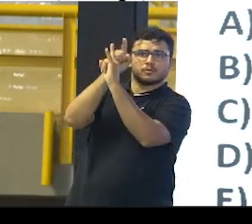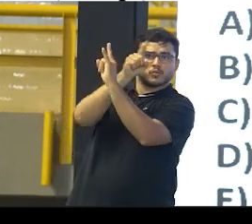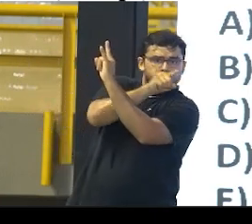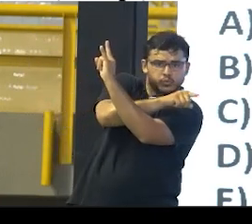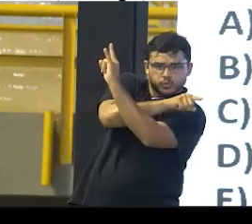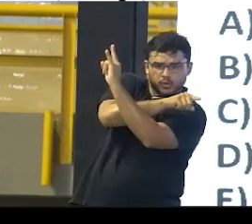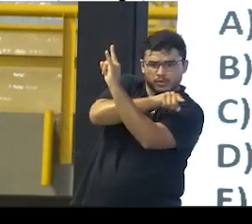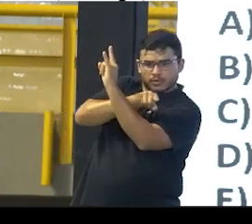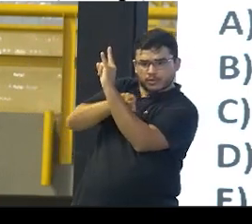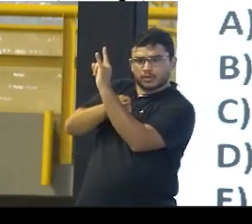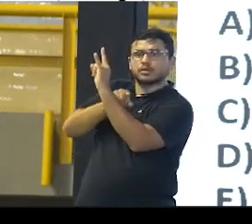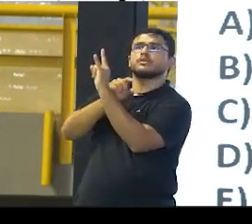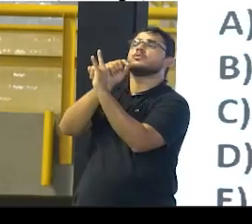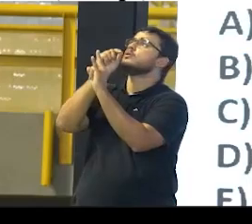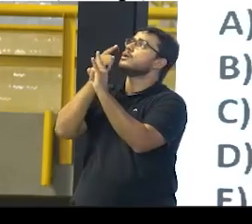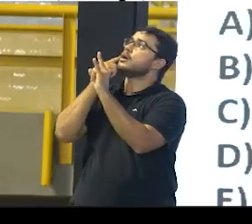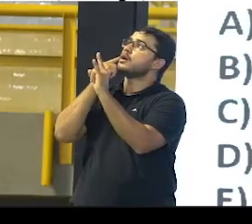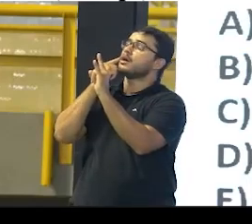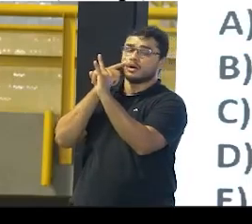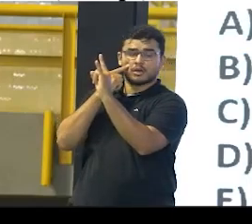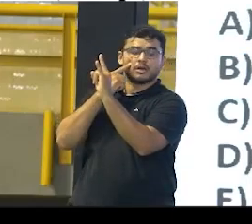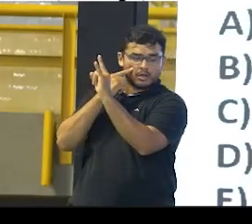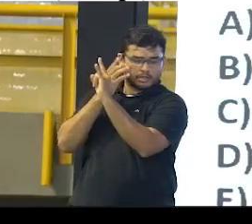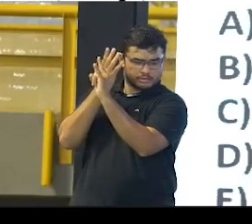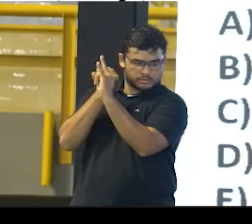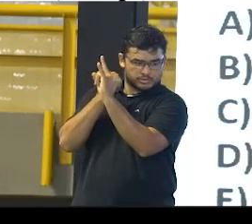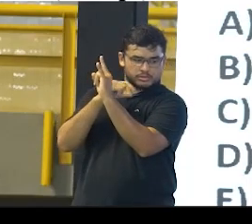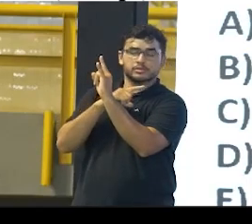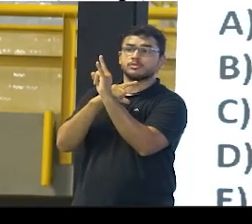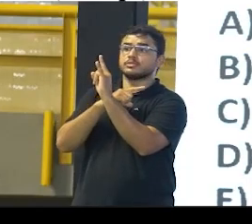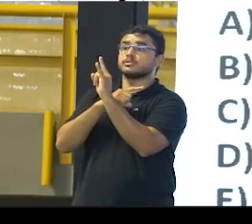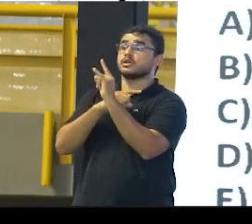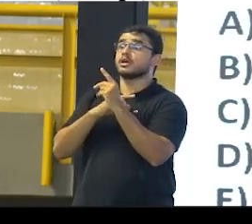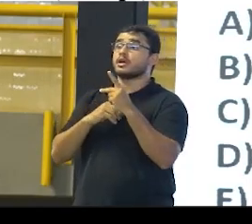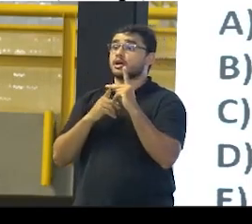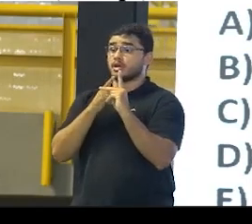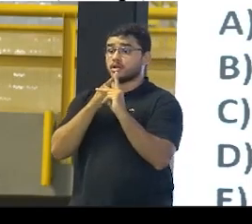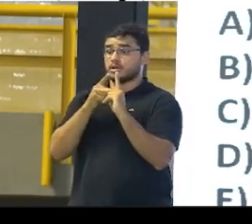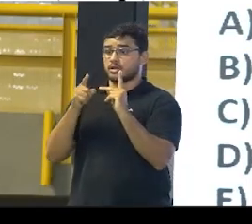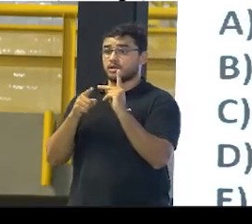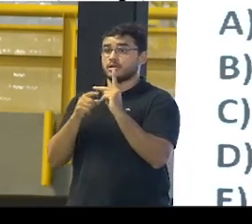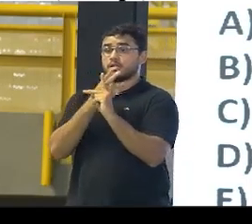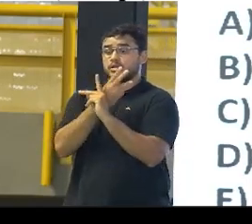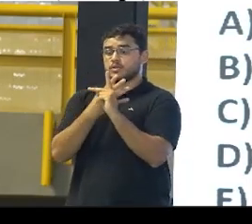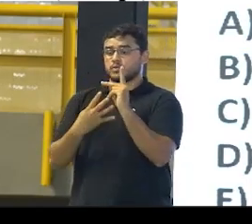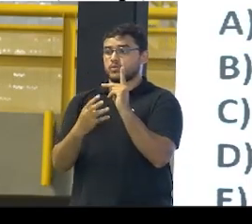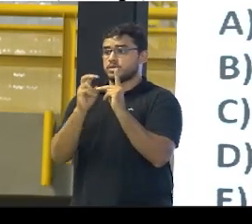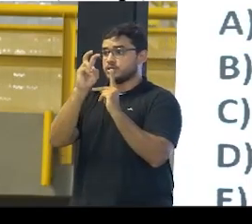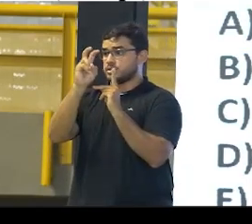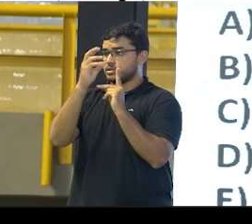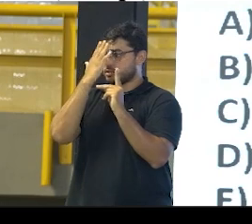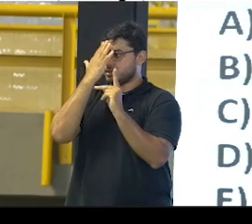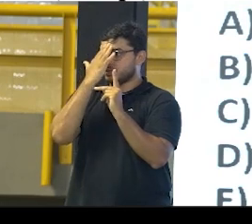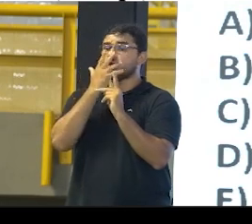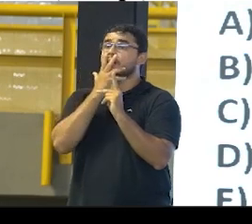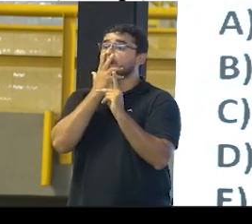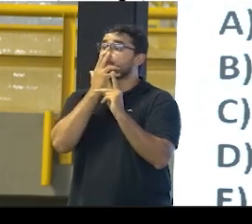triângulo 3, 4, 5. Com base nisso, sabendo que a sombra do prédio